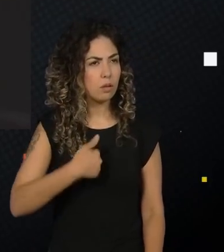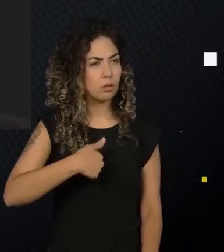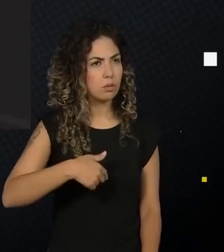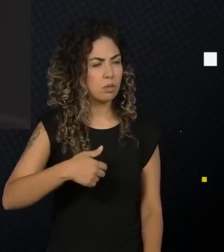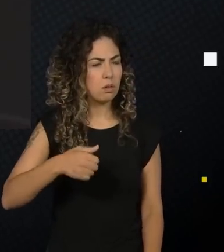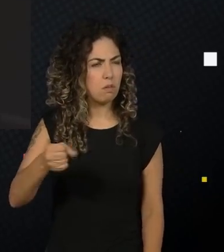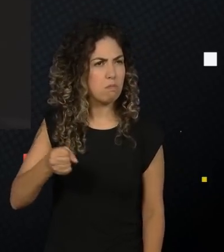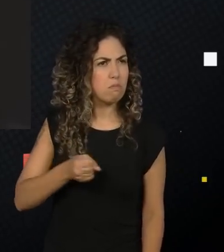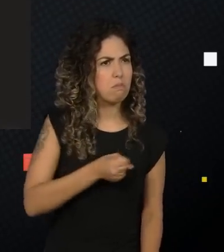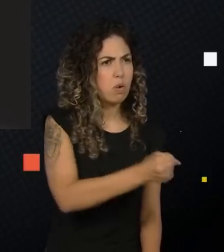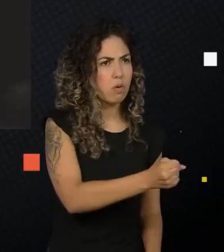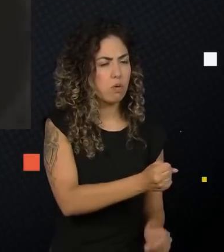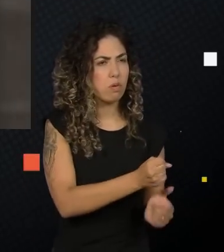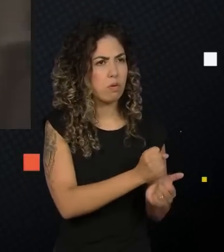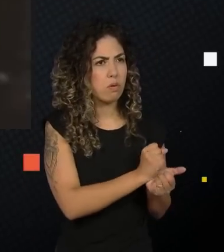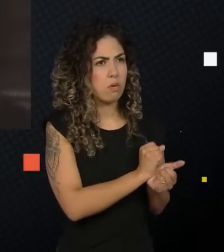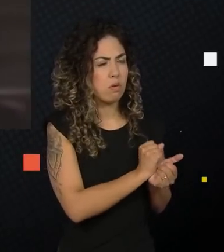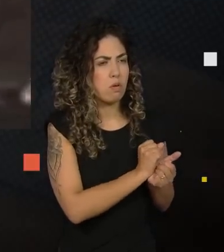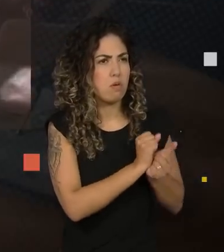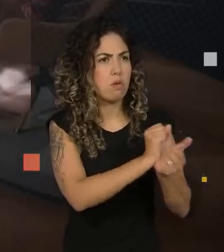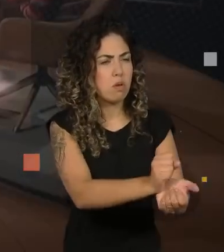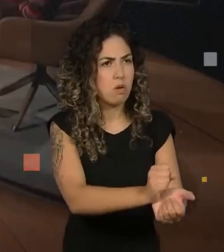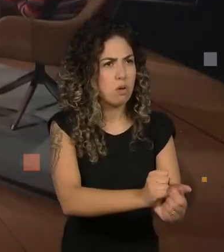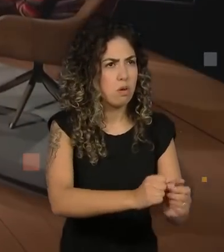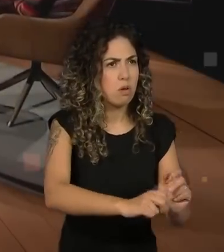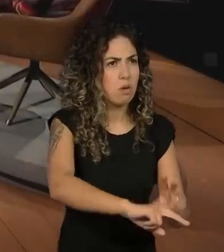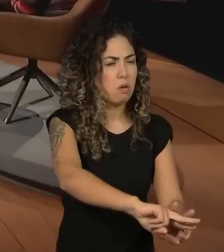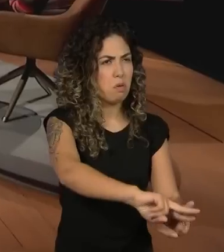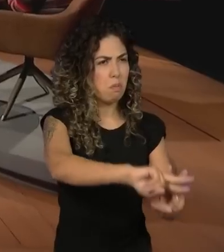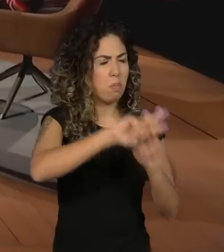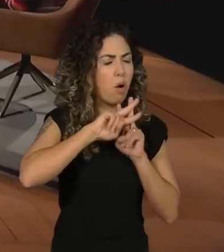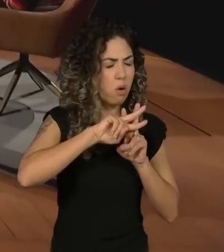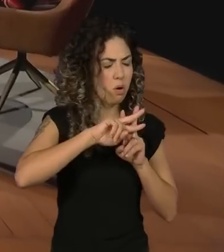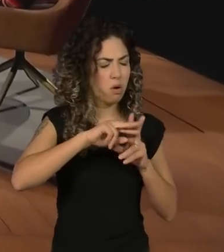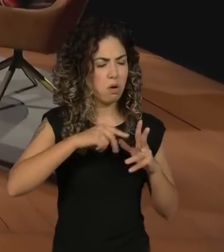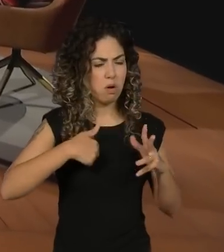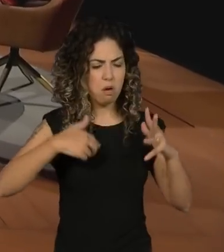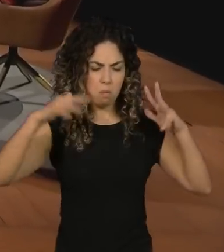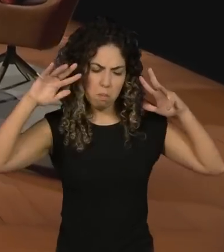e eu como espólios de guerra, como carga rodando pelas estradas.